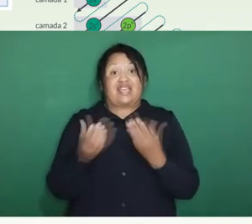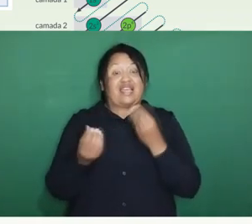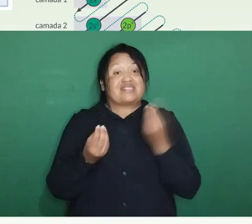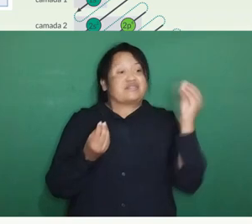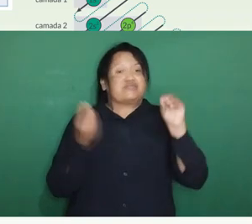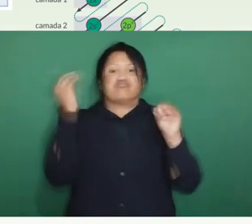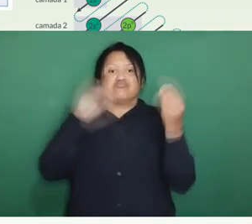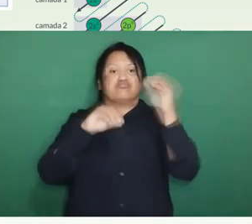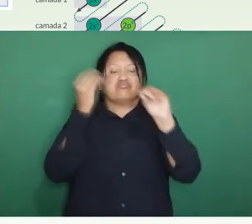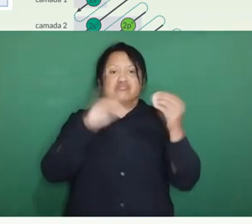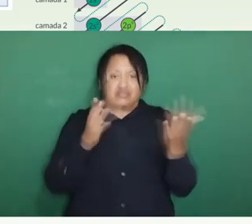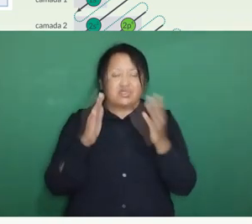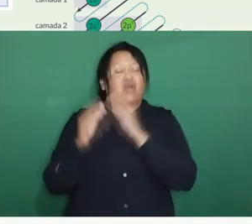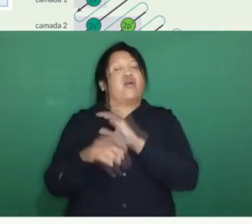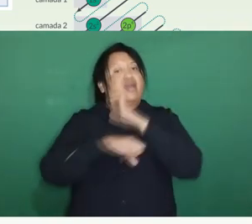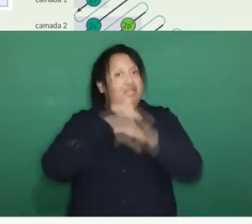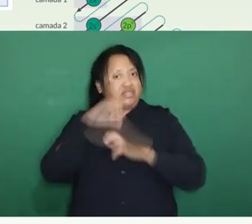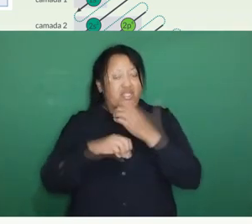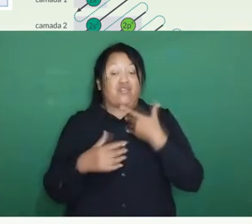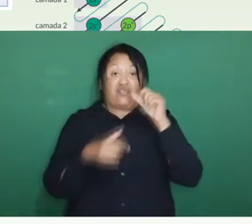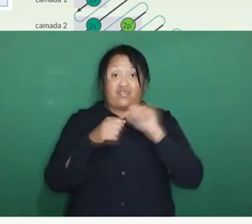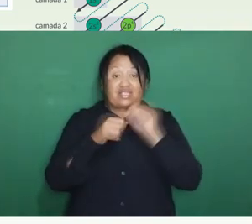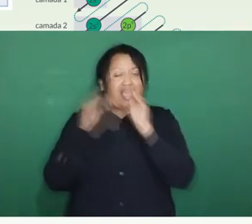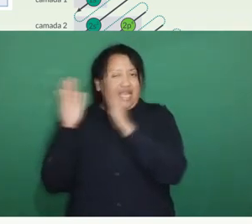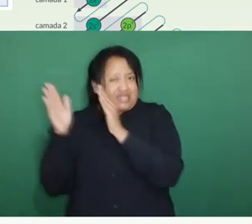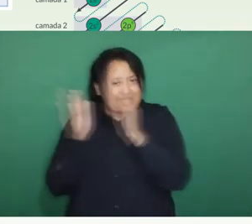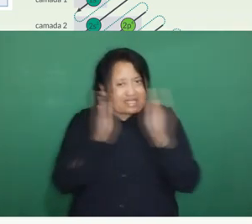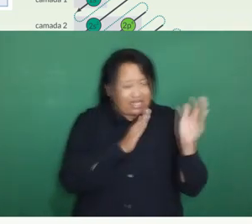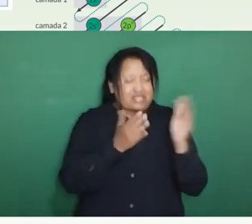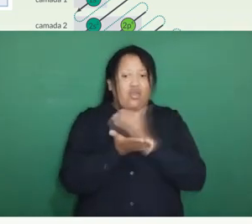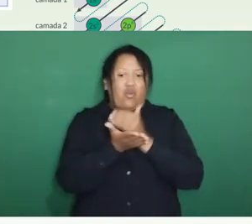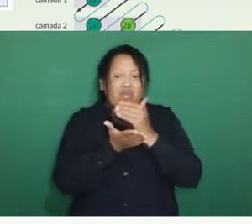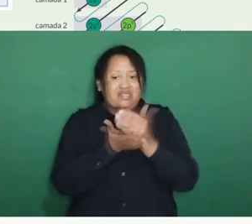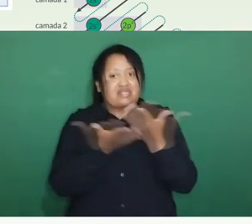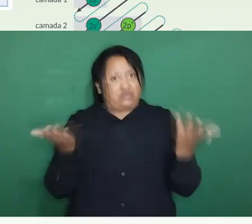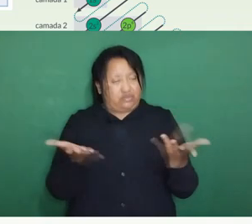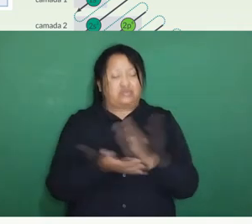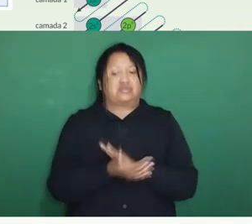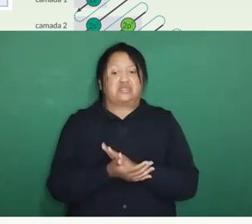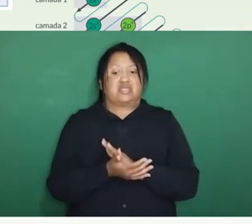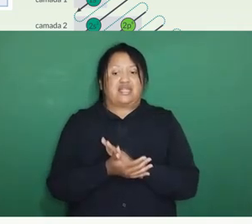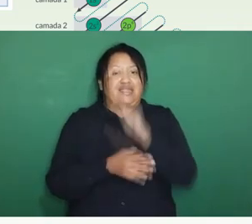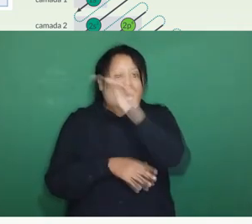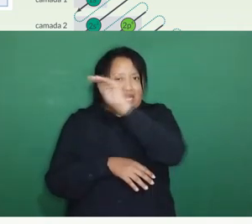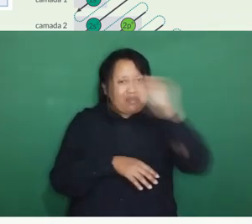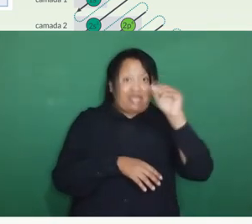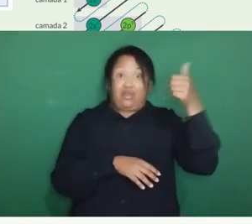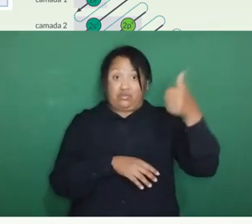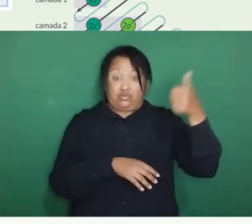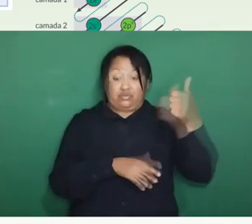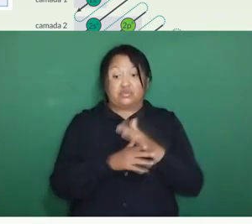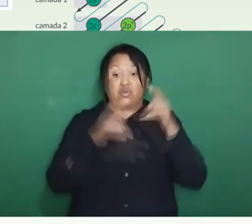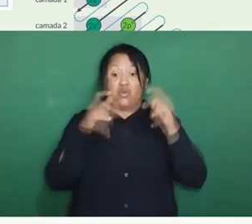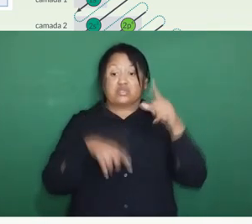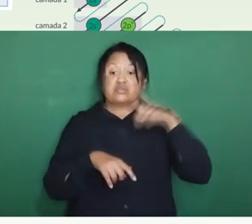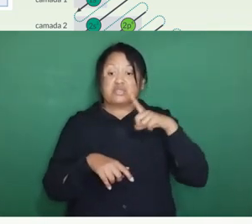distribuição eletrônica então vou fazer a sequência dando início aqui nessa camada um